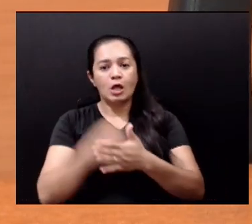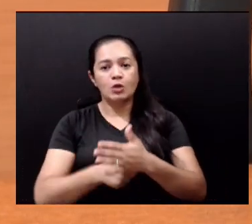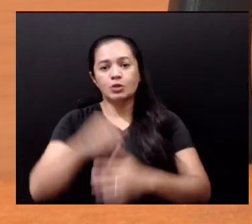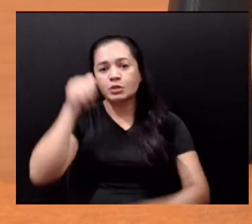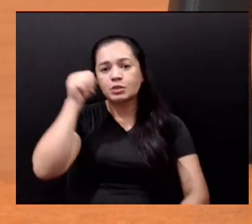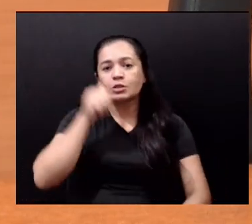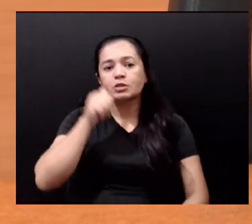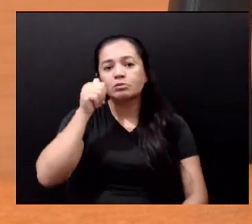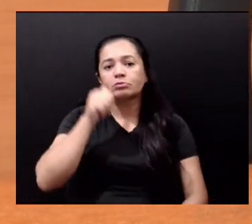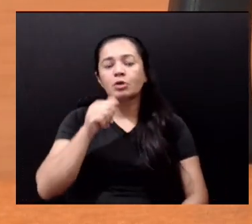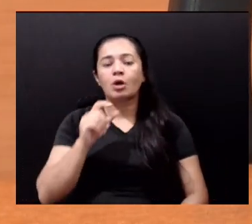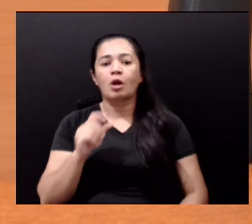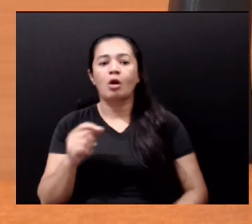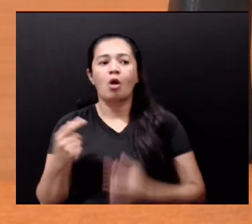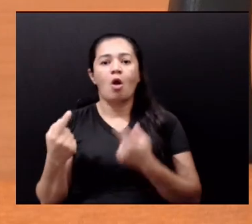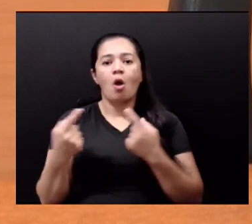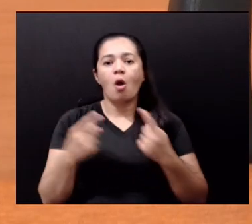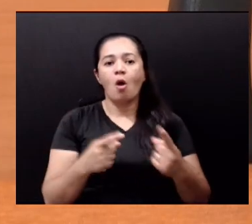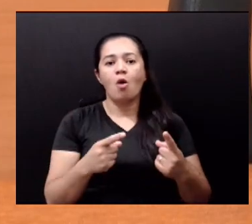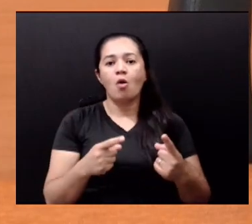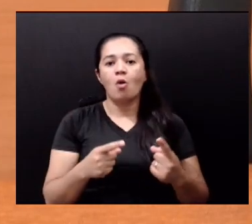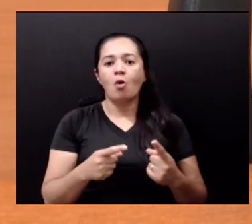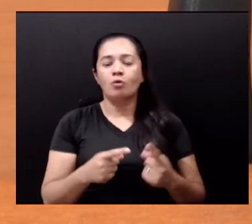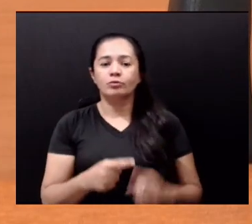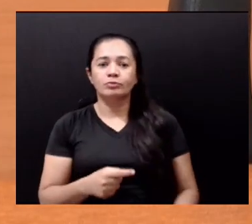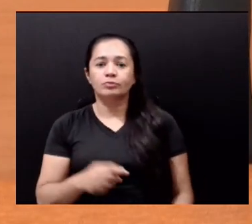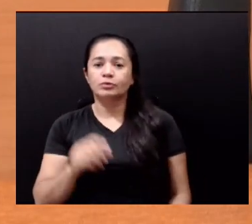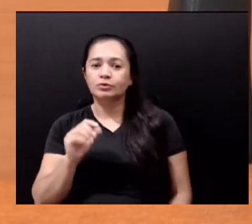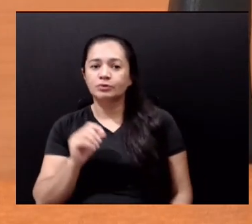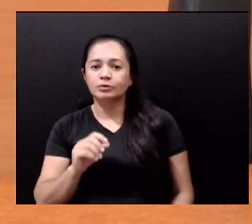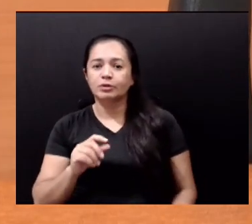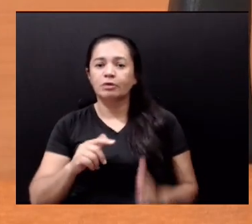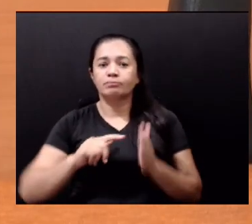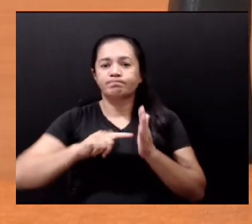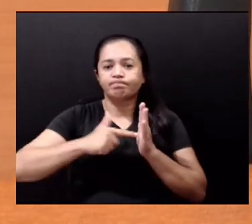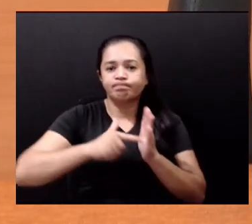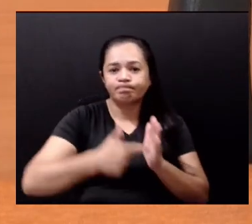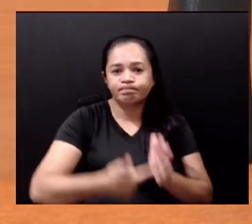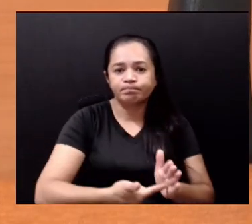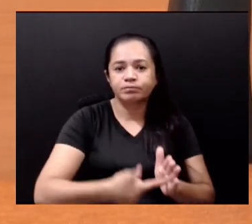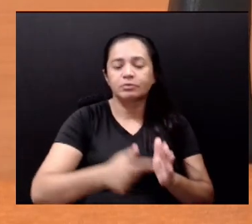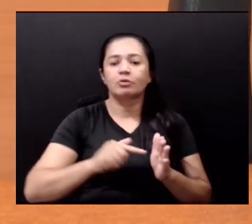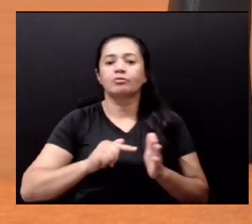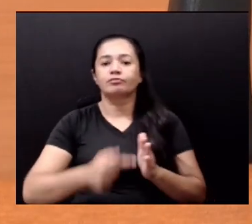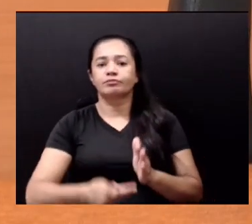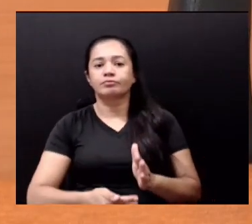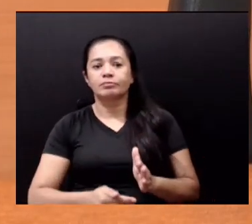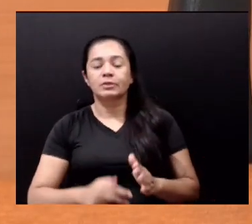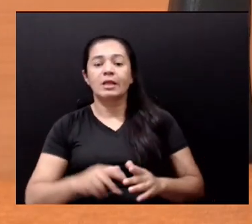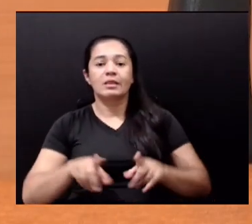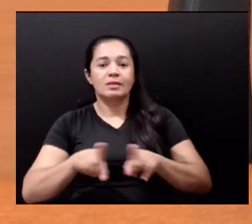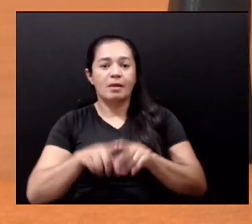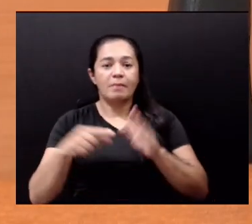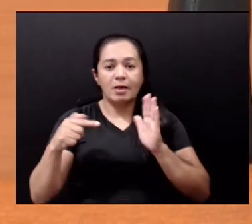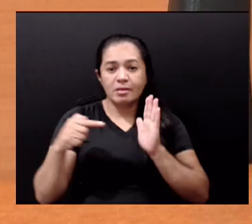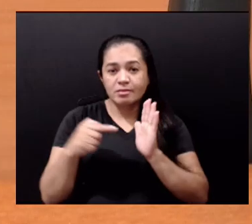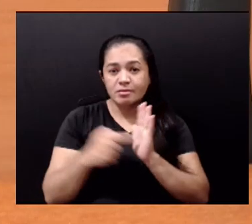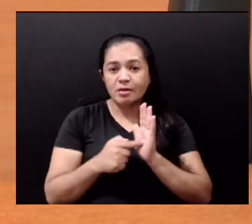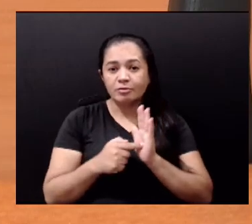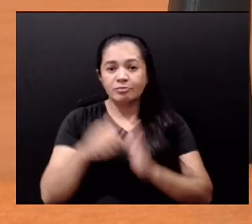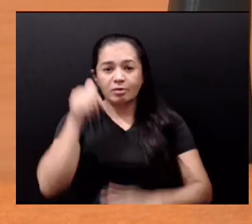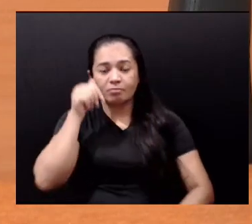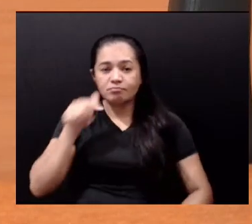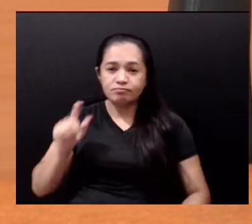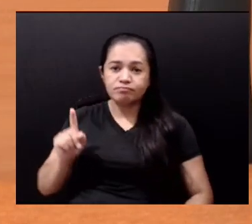contra o genocídio realizado na pandemia, a denúncia que as mulheres fizeram. As mulheres foram a linhas de frente, trabalhadoras